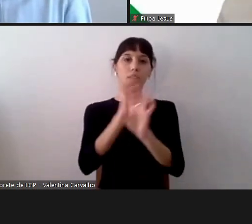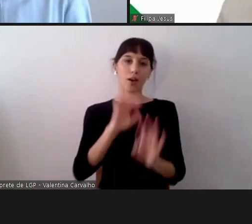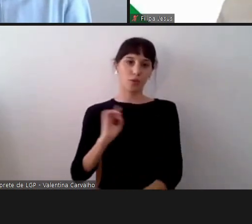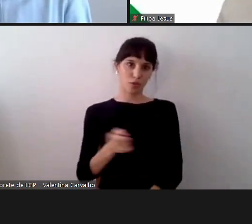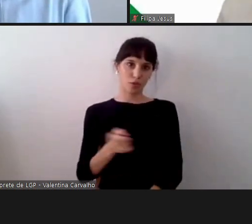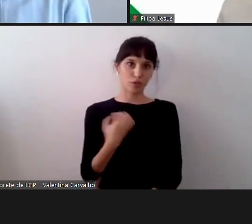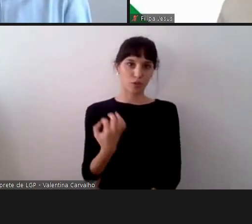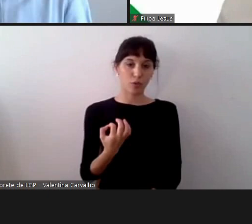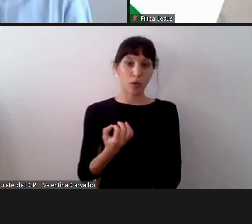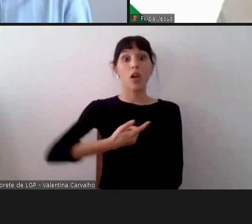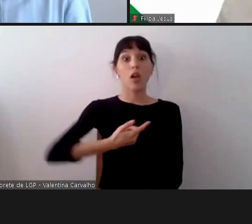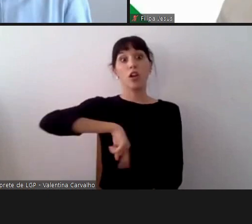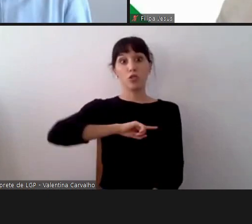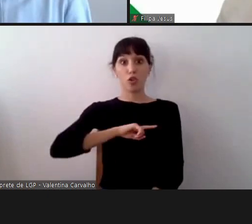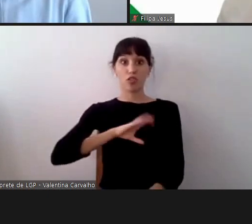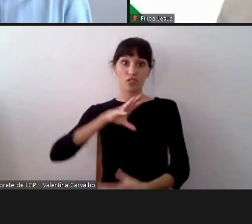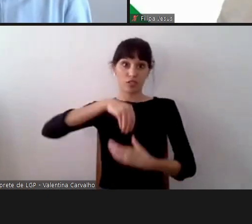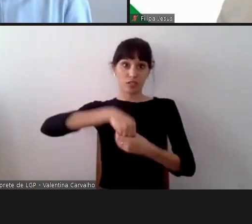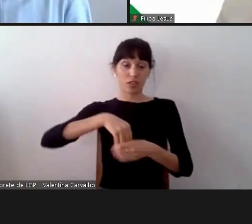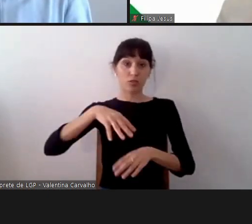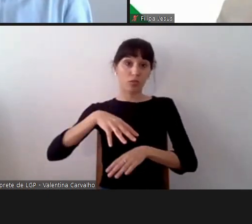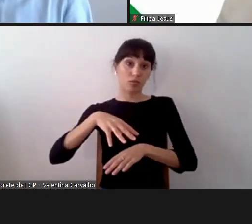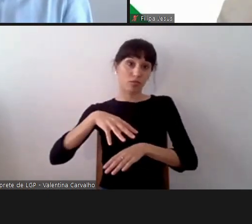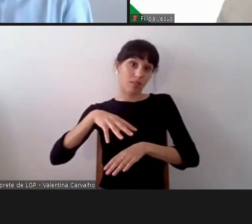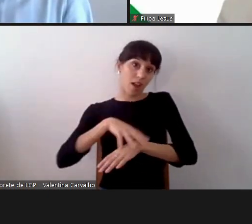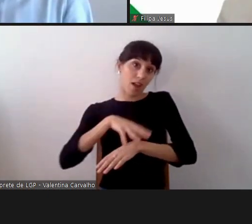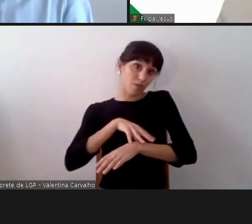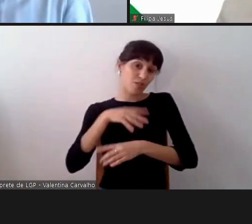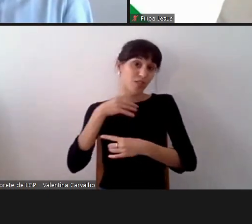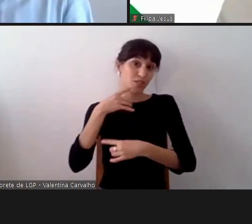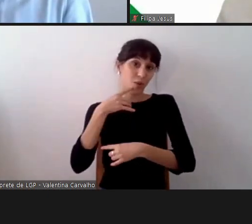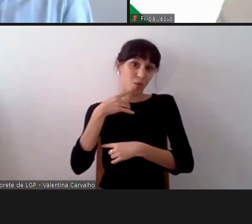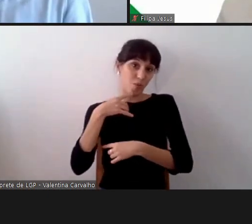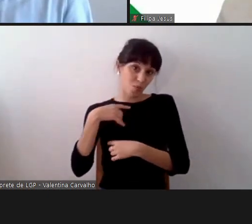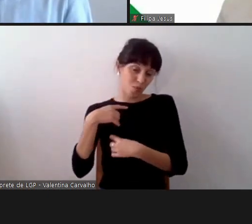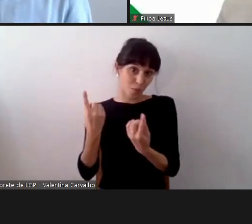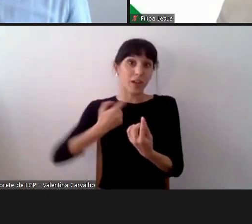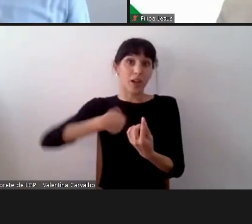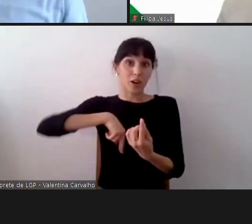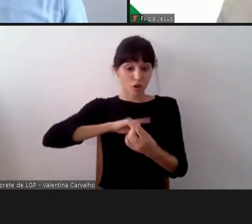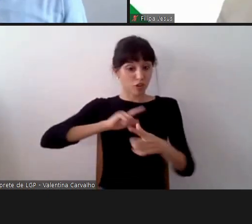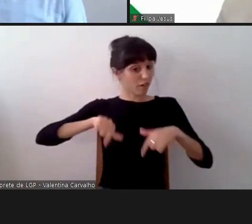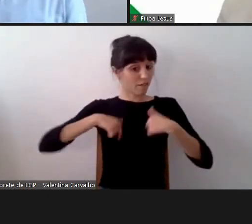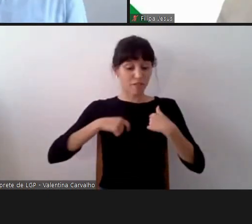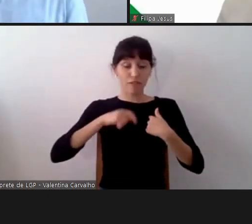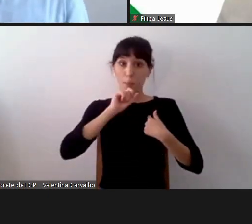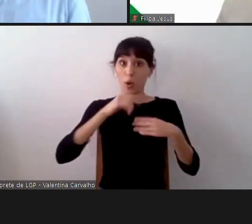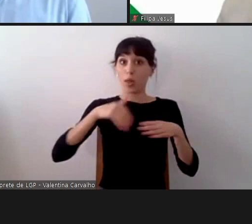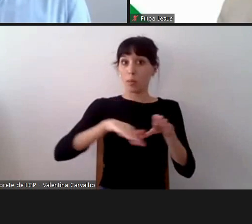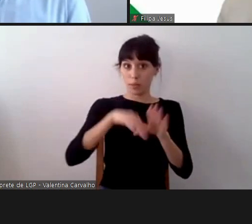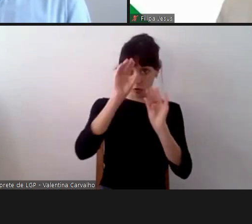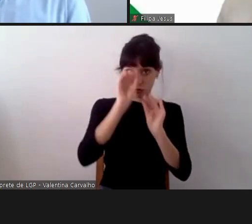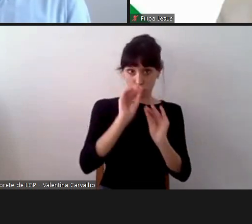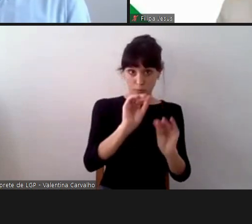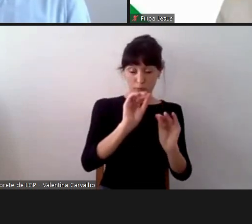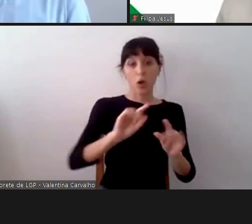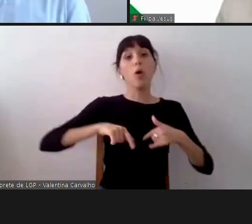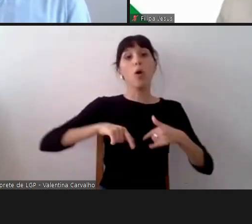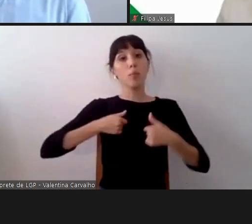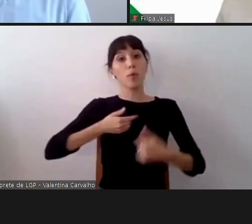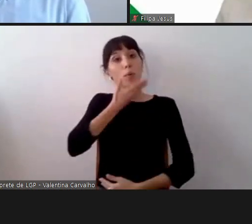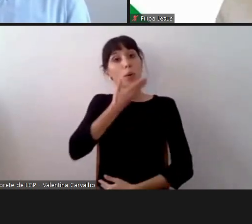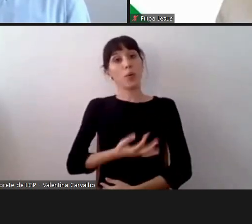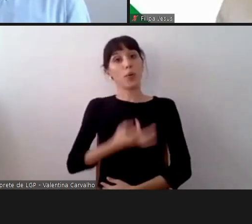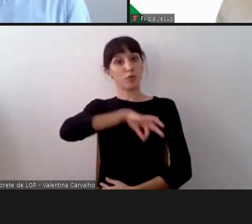que fazemos parte da administração pública não só podemos participar em formação, em qualificação, mas